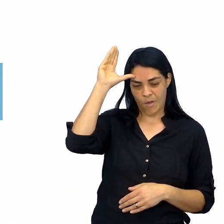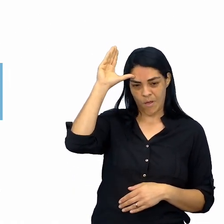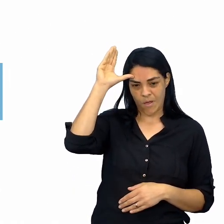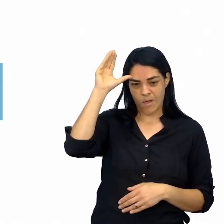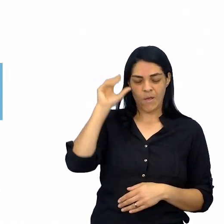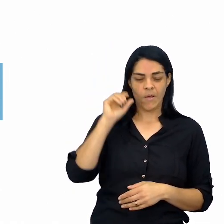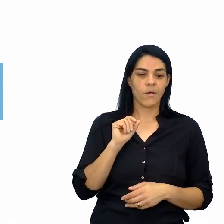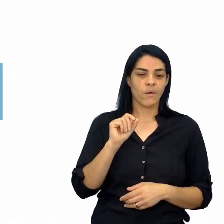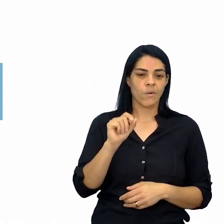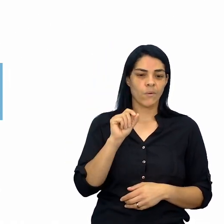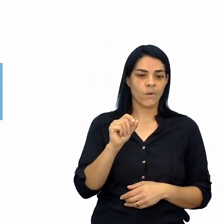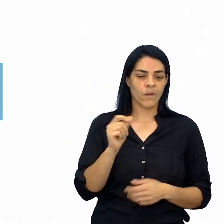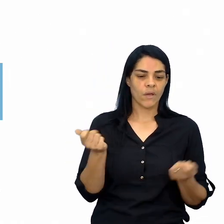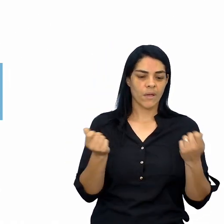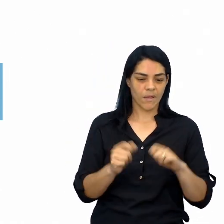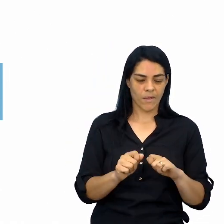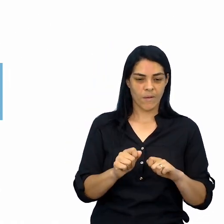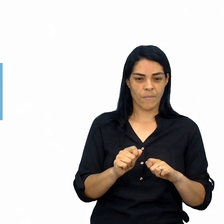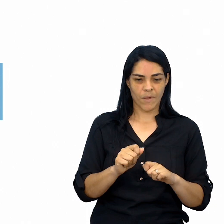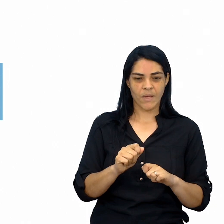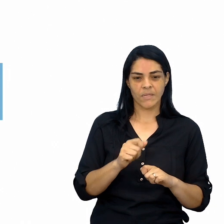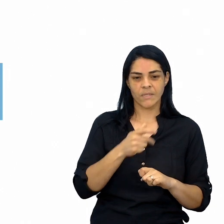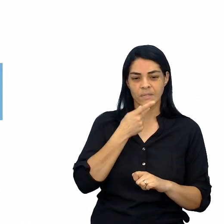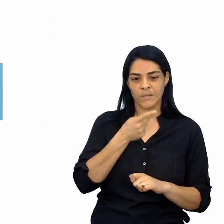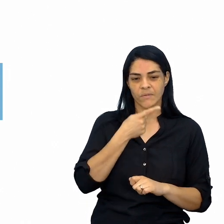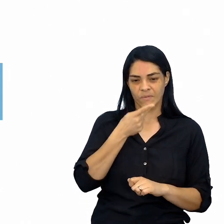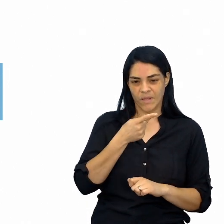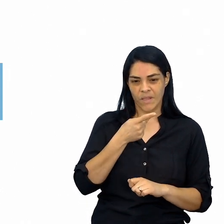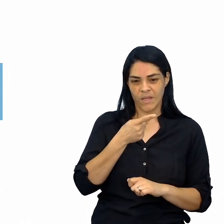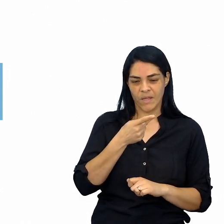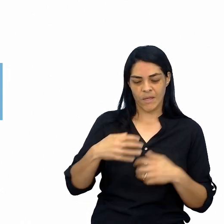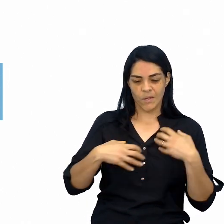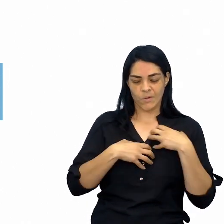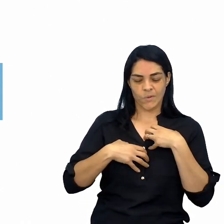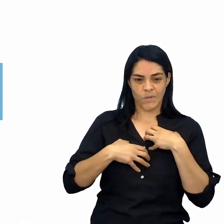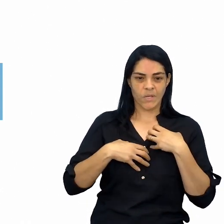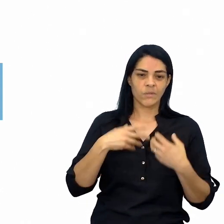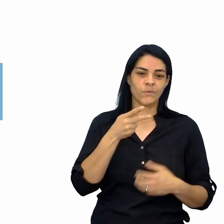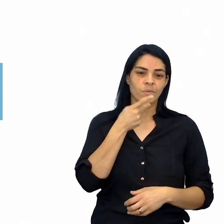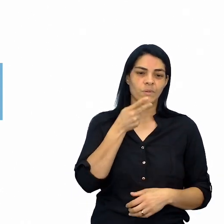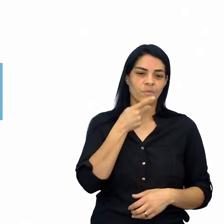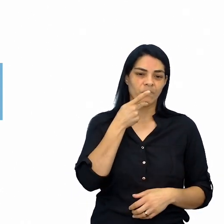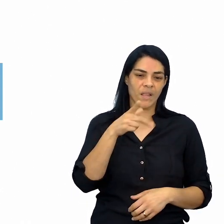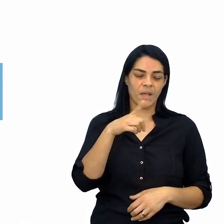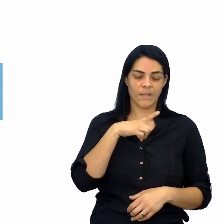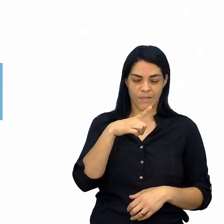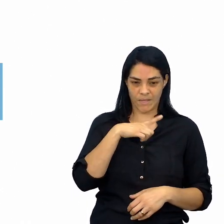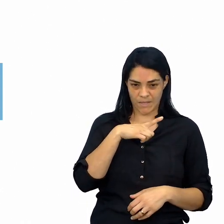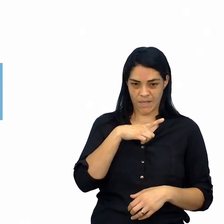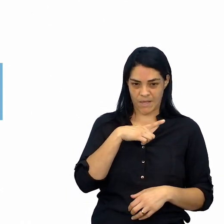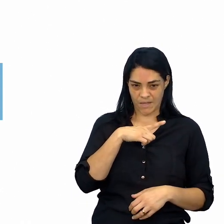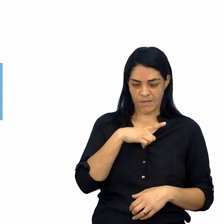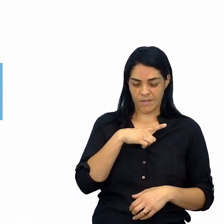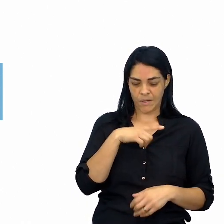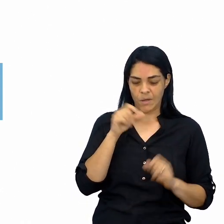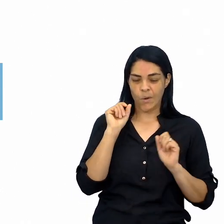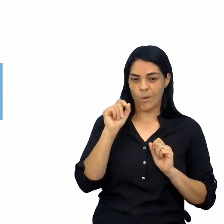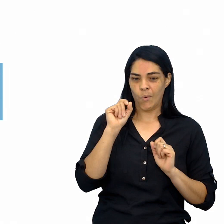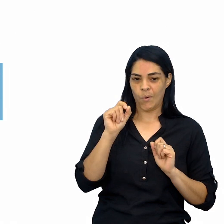que pode ser dito. E os modos de dizer terão de respeitar